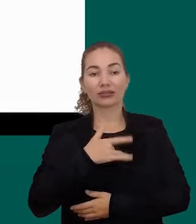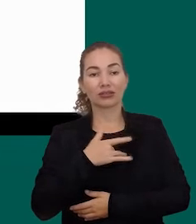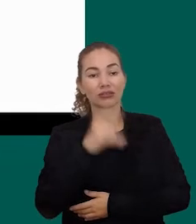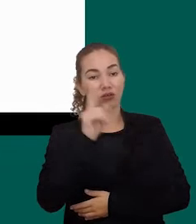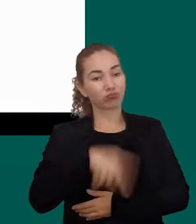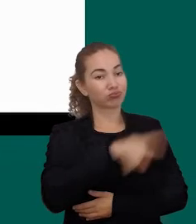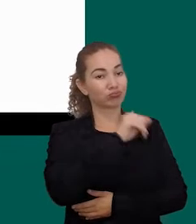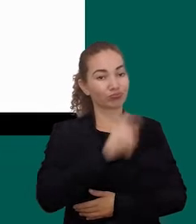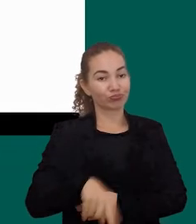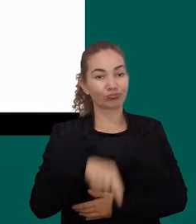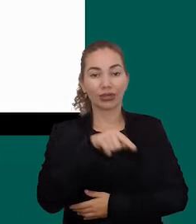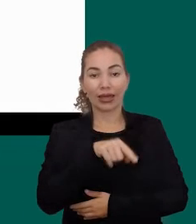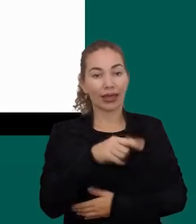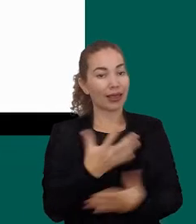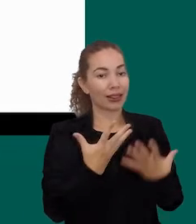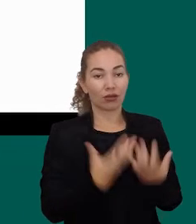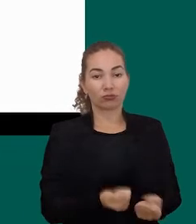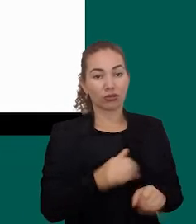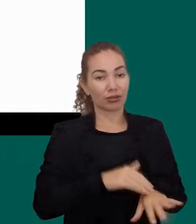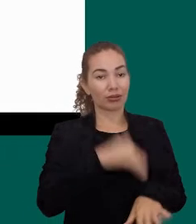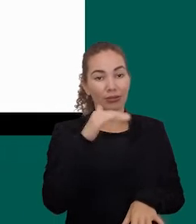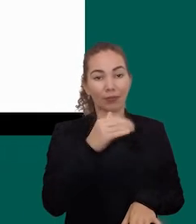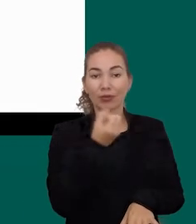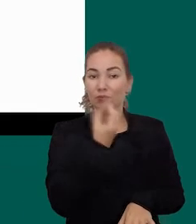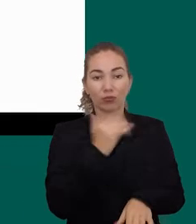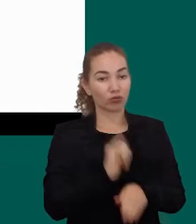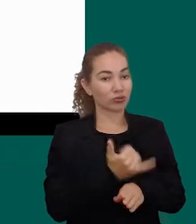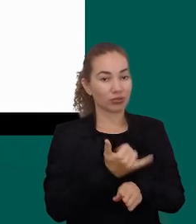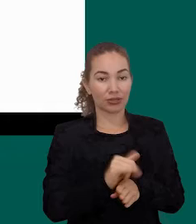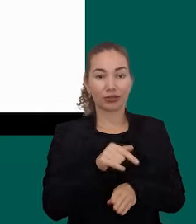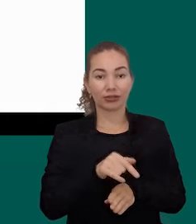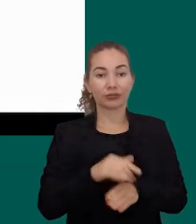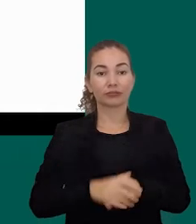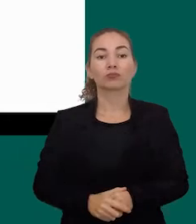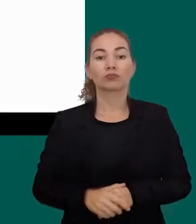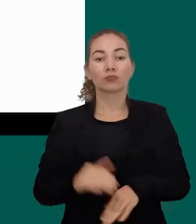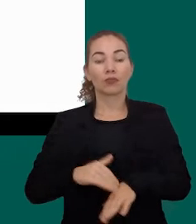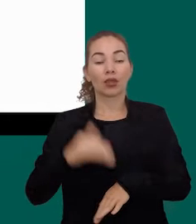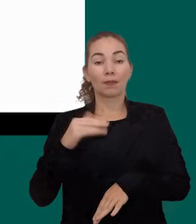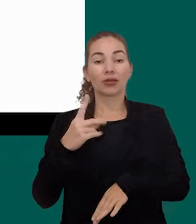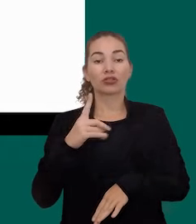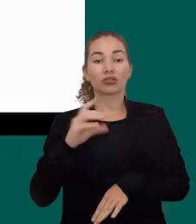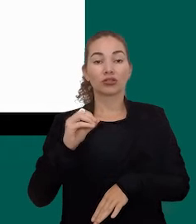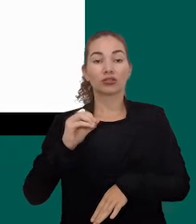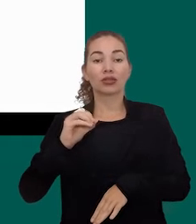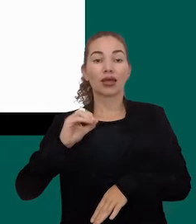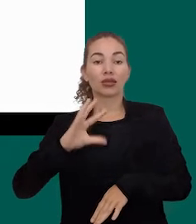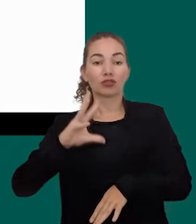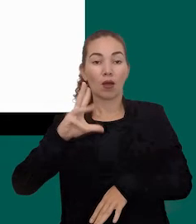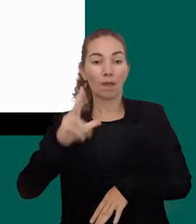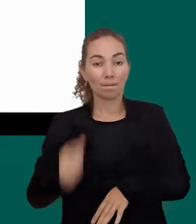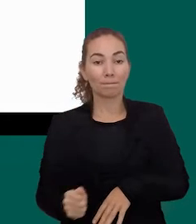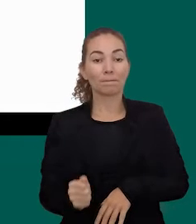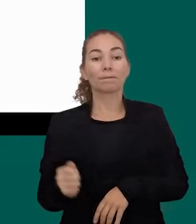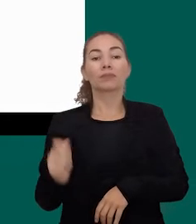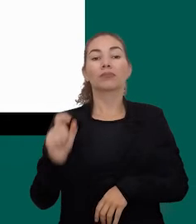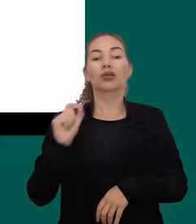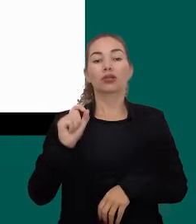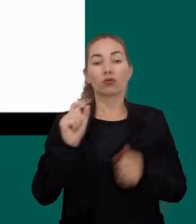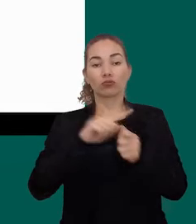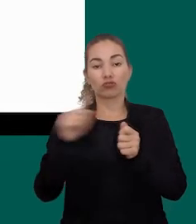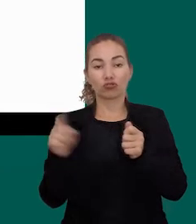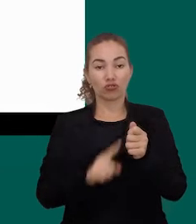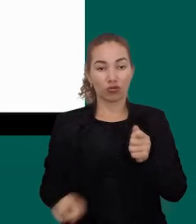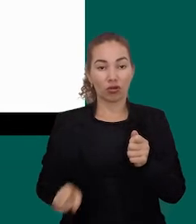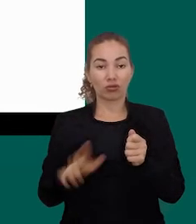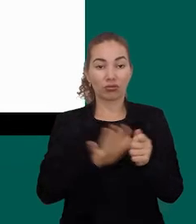essa possibilidade, por acharem que não seria uma boa estratégia. O recebimento de mais 10 milhões de doses de Oxford AstraZeneca pela iniciativa